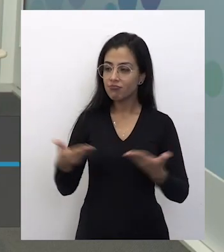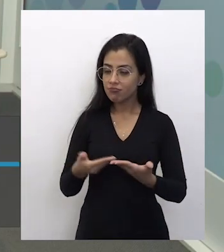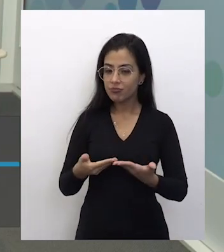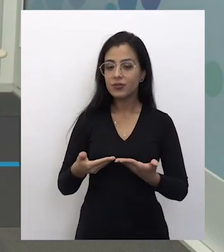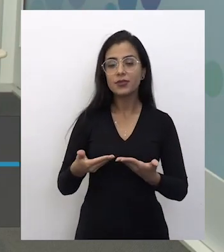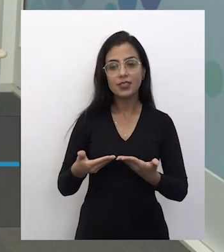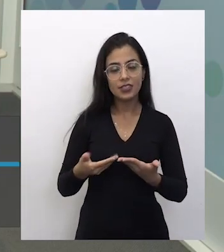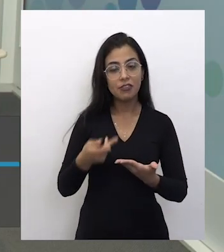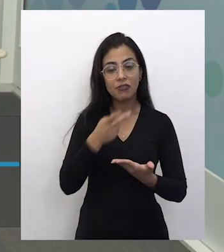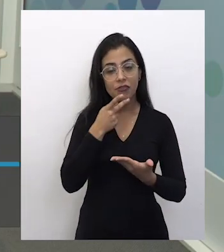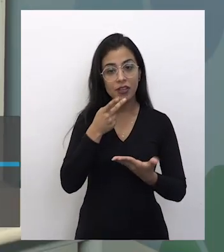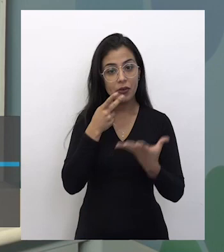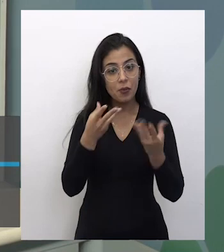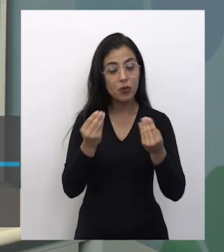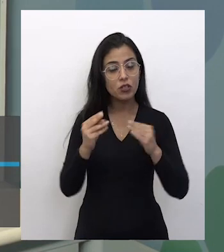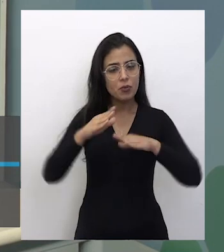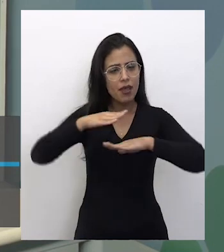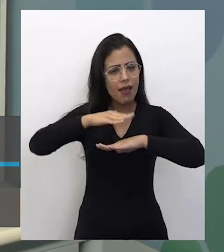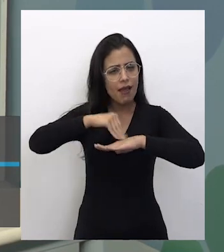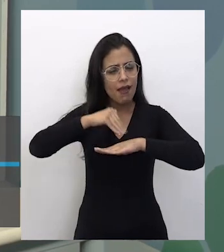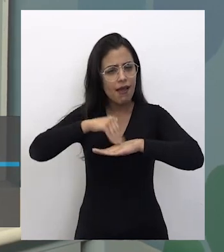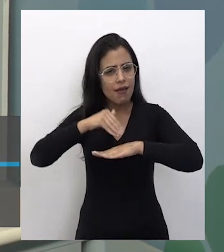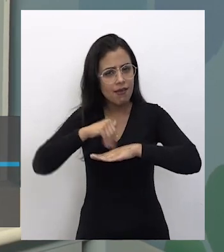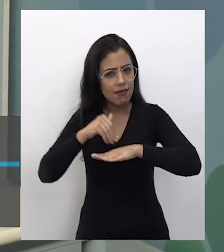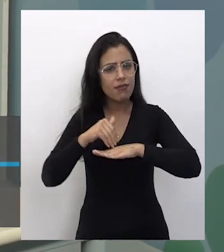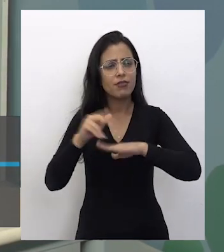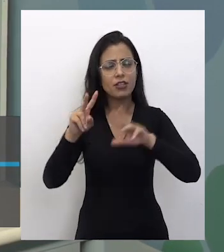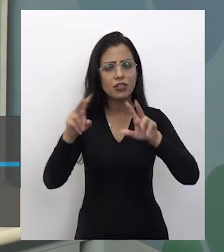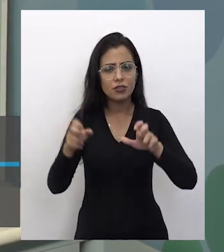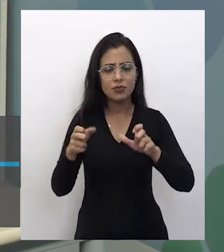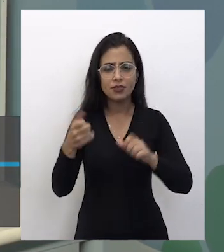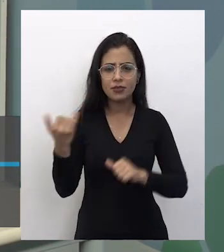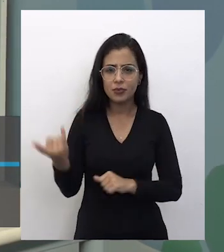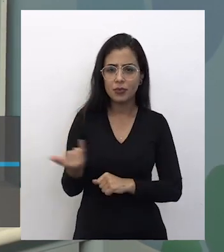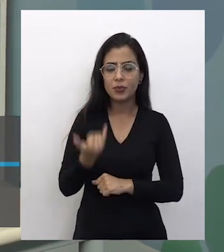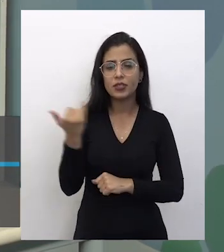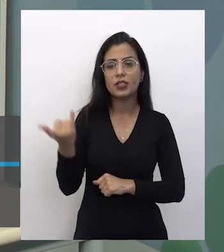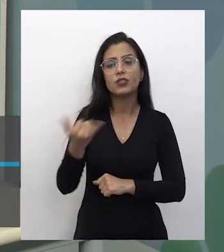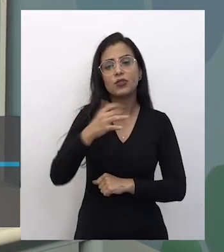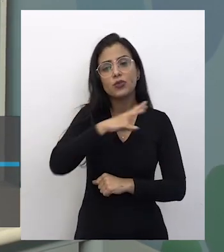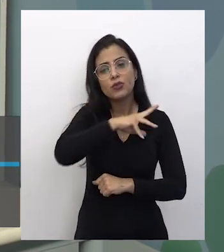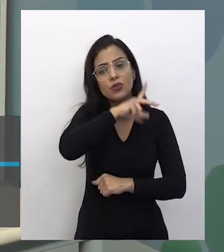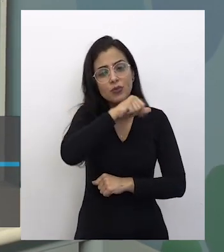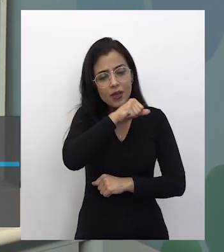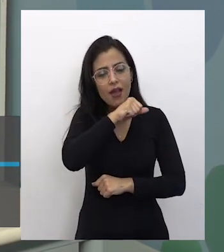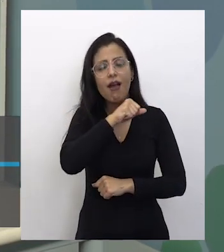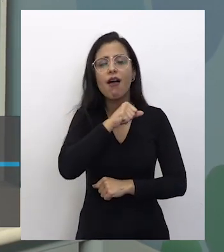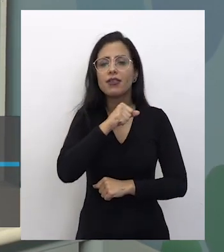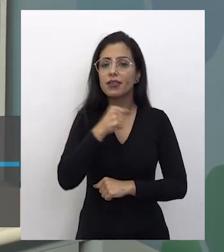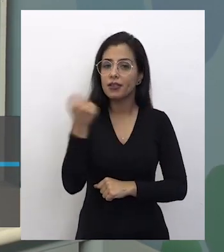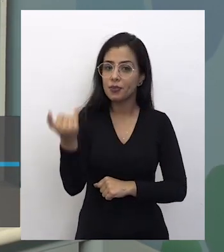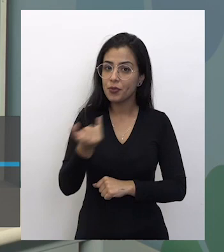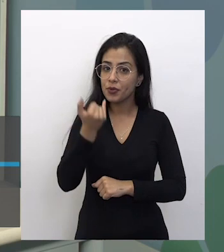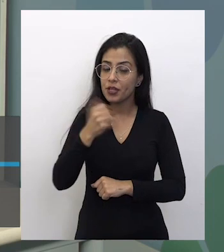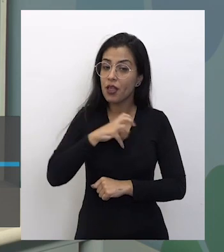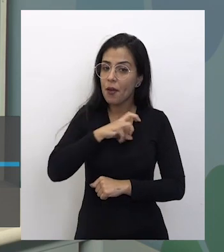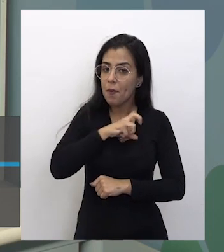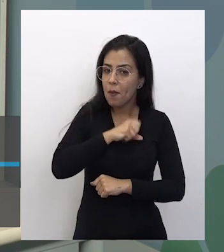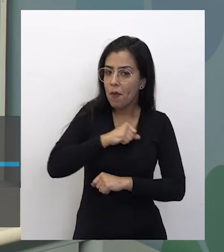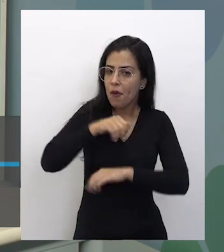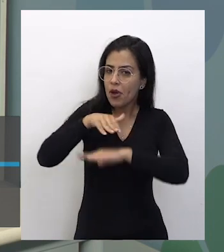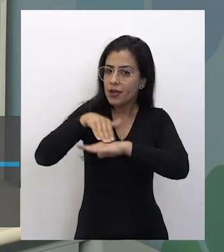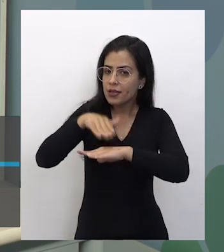sobre o carinho, né, sobre a parte importante, né, com os animais. Isso é interessante mesmo, muito amor, muito carinho. Então, se você